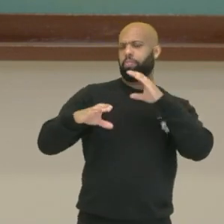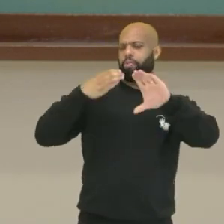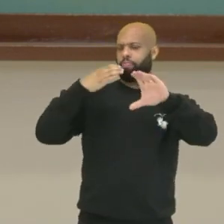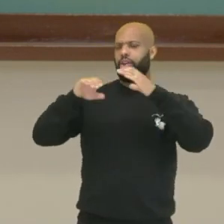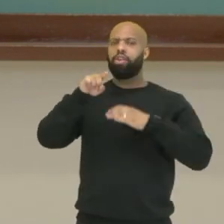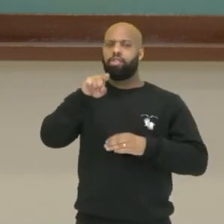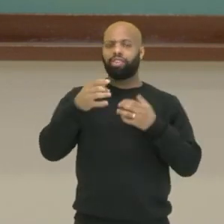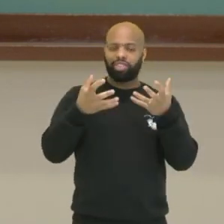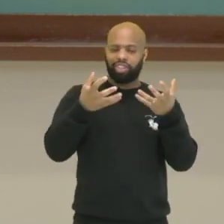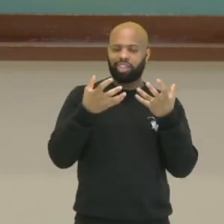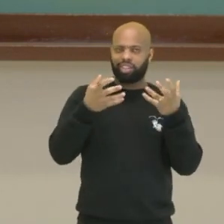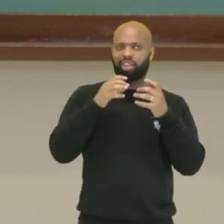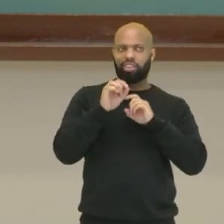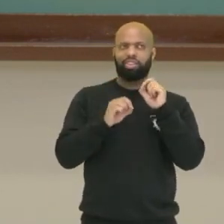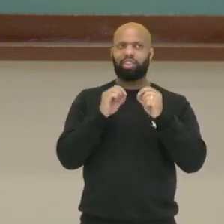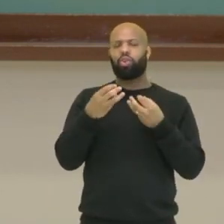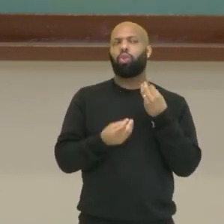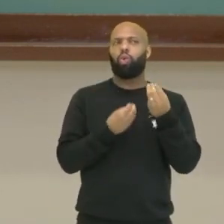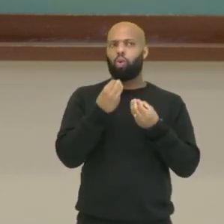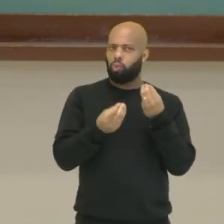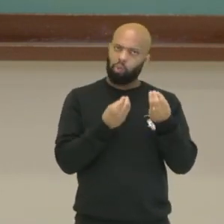você vai viver como?